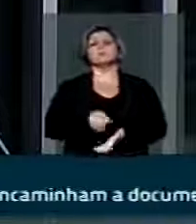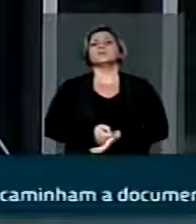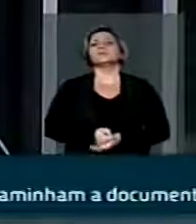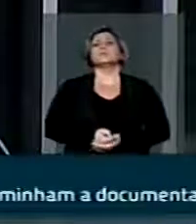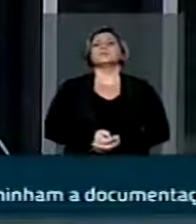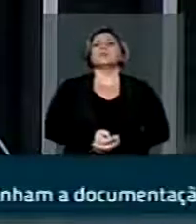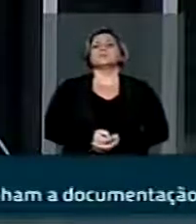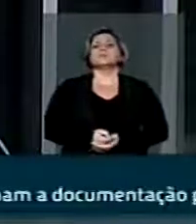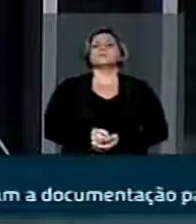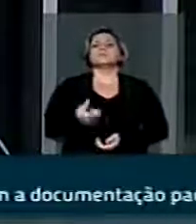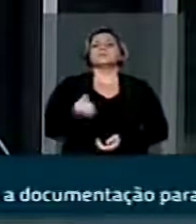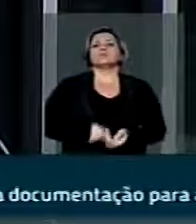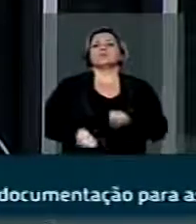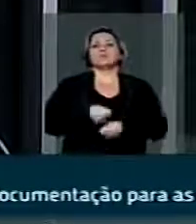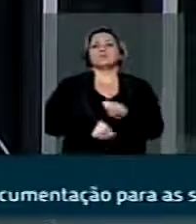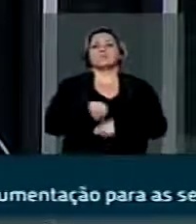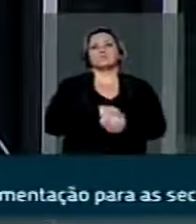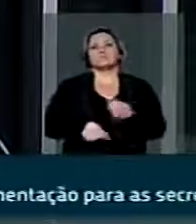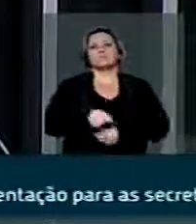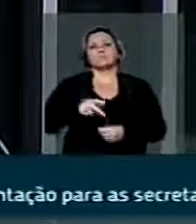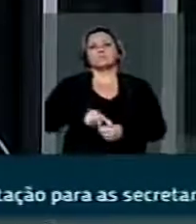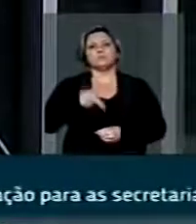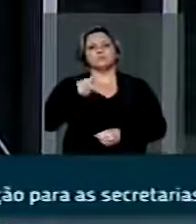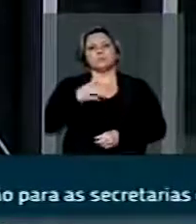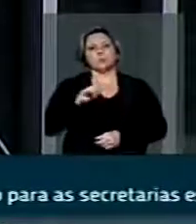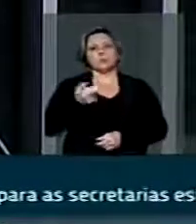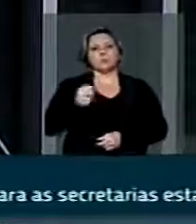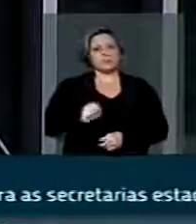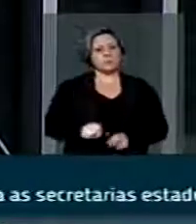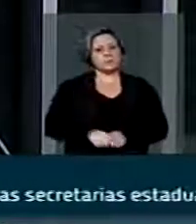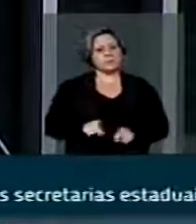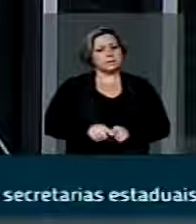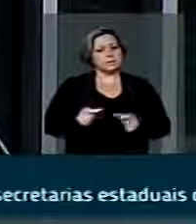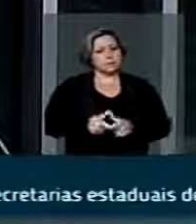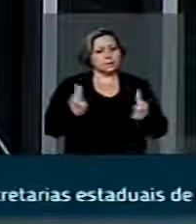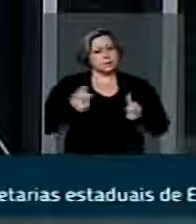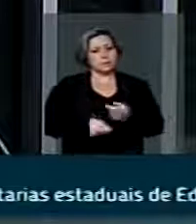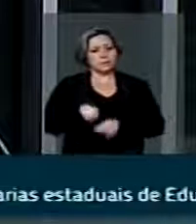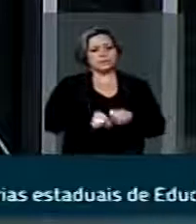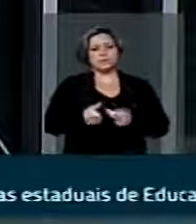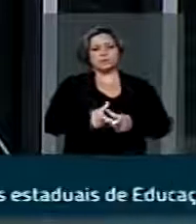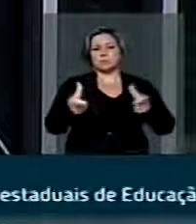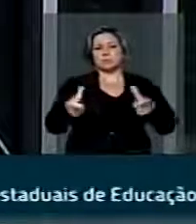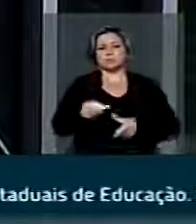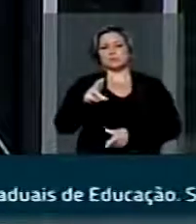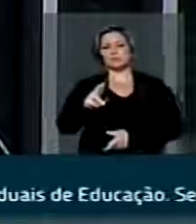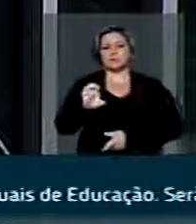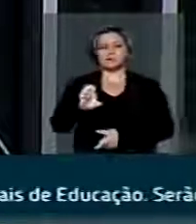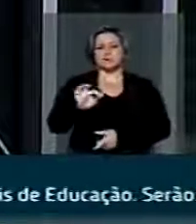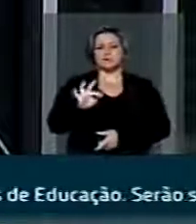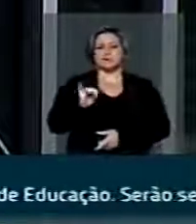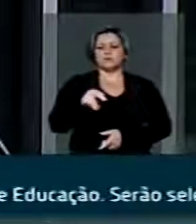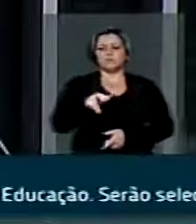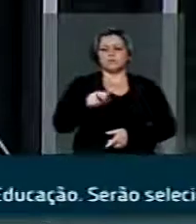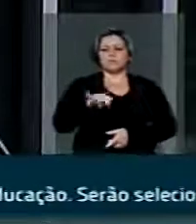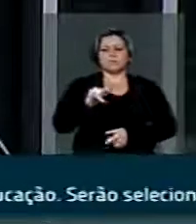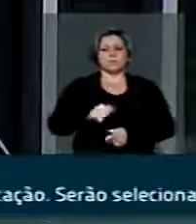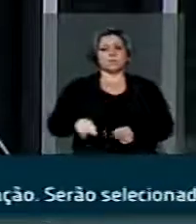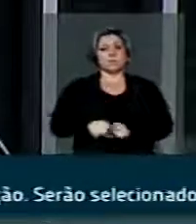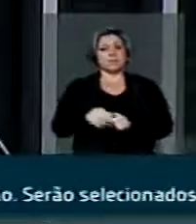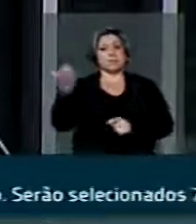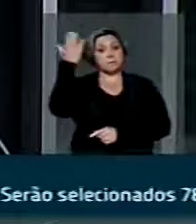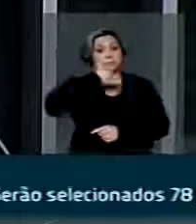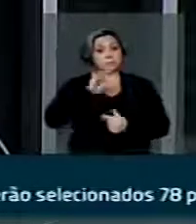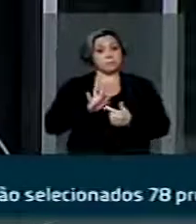pesados custos financeiros para a Petrobras no caso de expansão da refinaria, o que levou, e a prova está